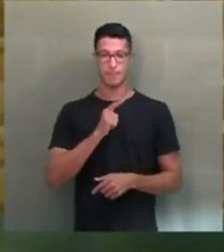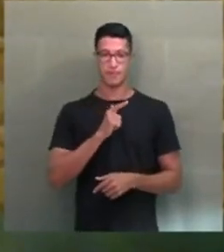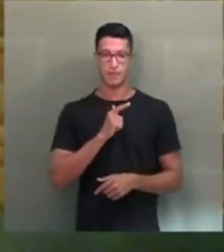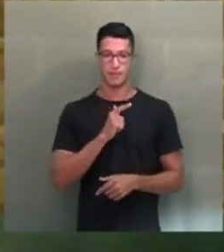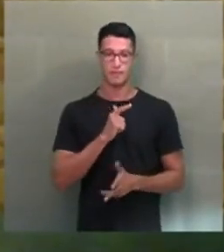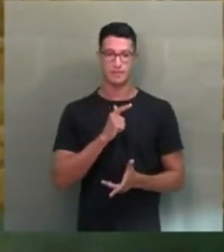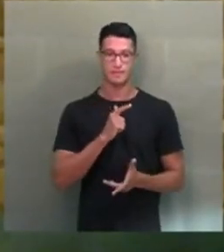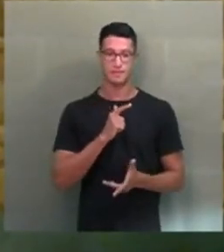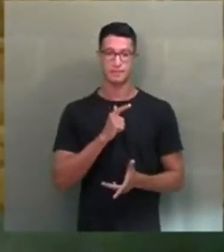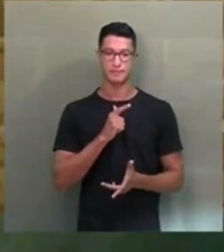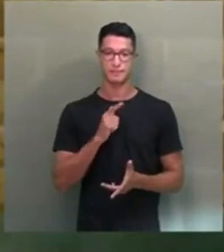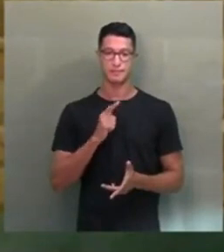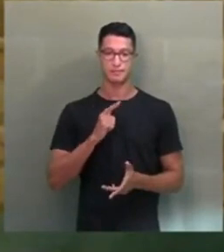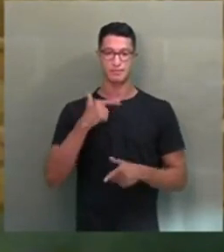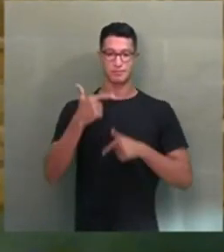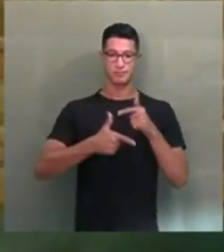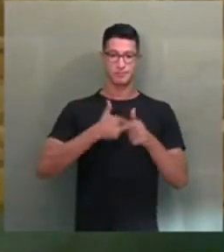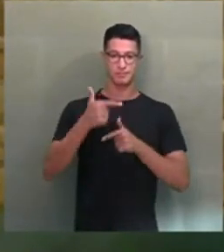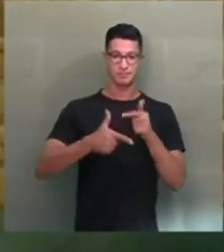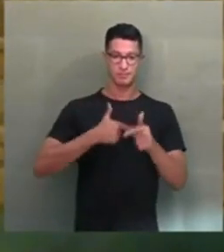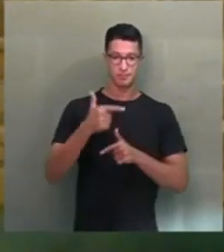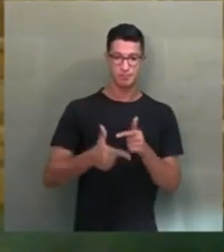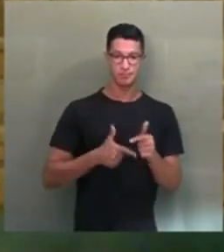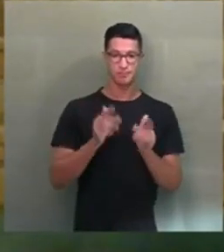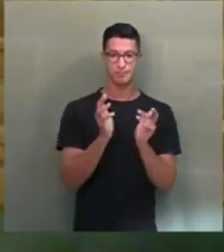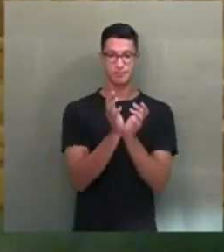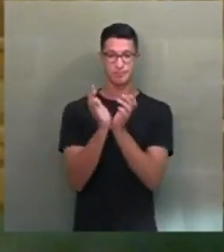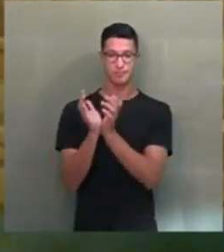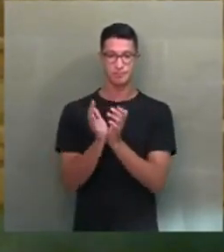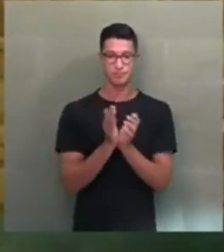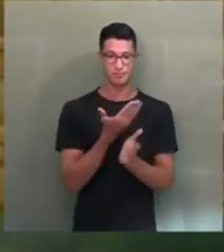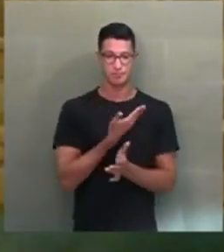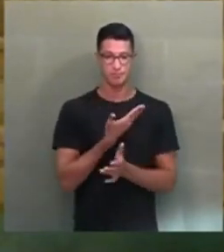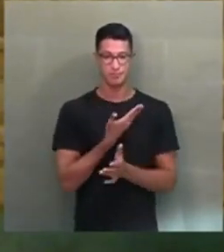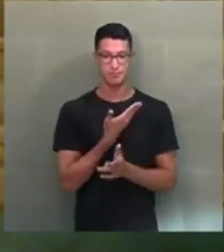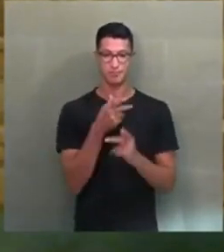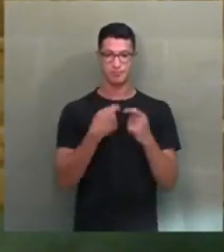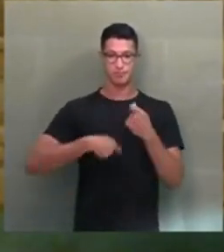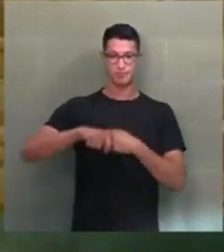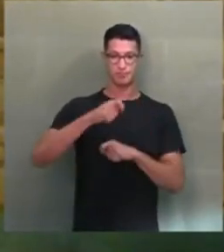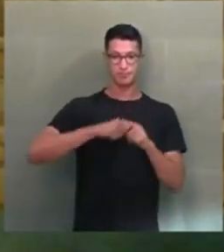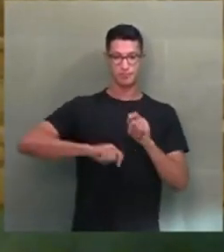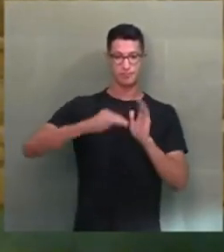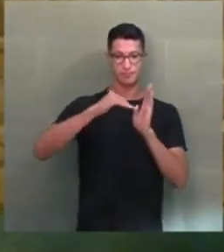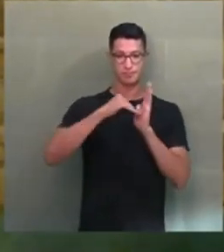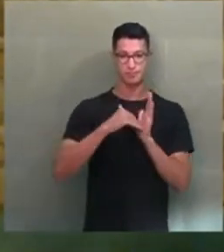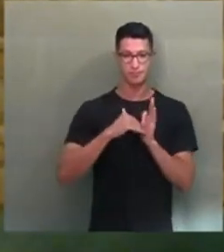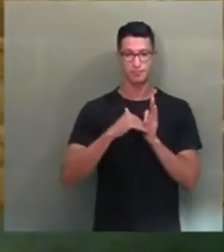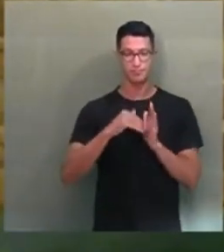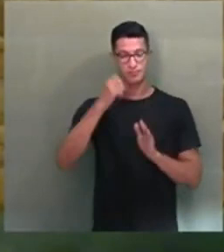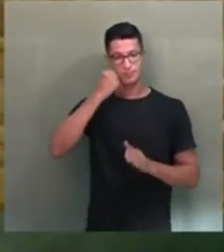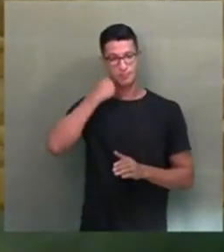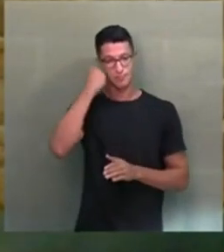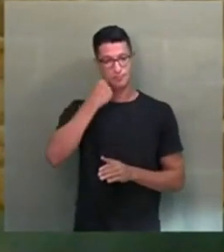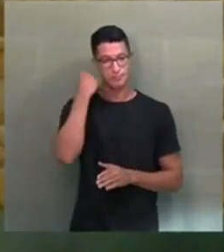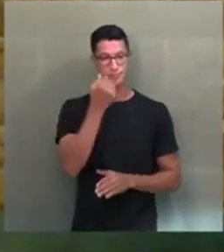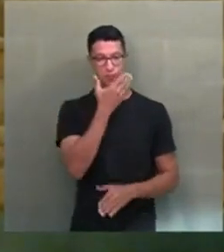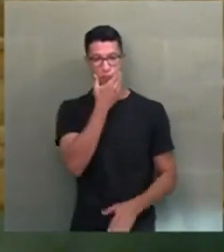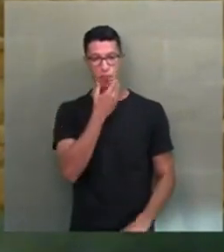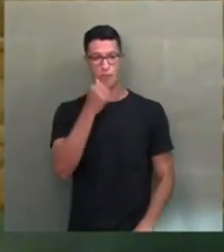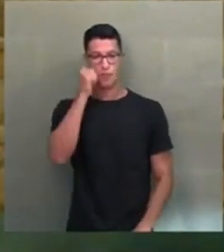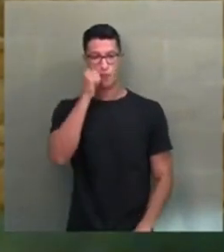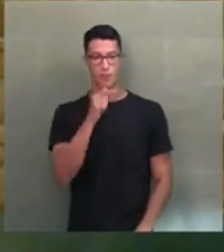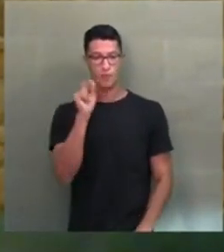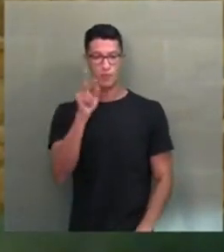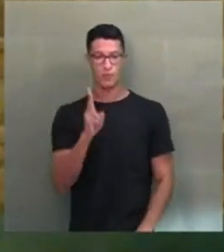diretores, funcionários terceirizados, comissionados, colegas da administração da casa, senadoras e senadores